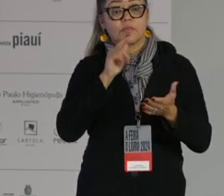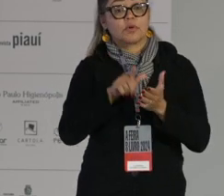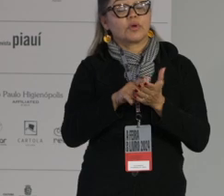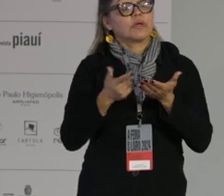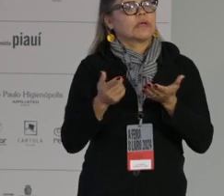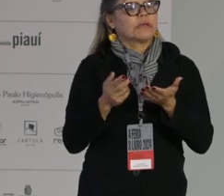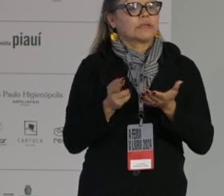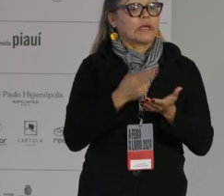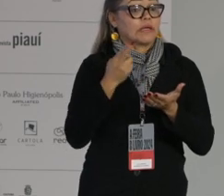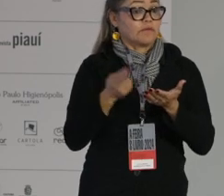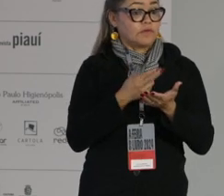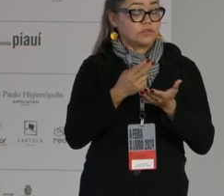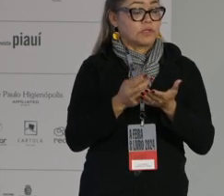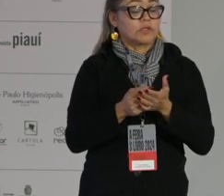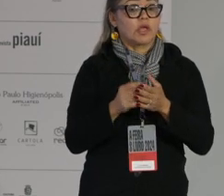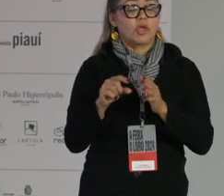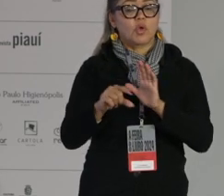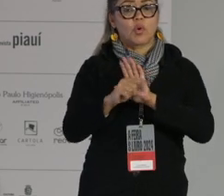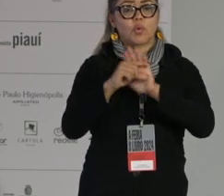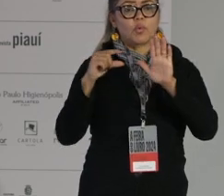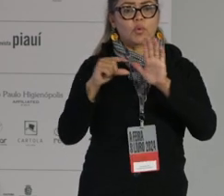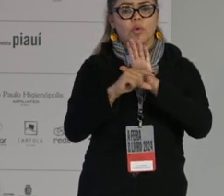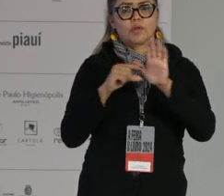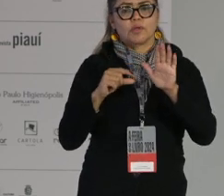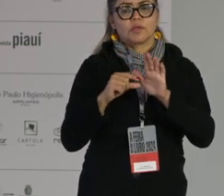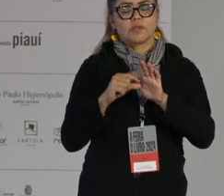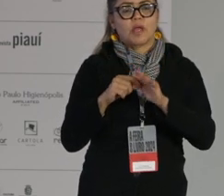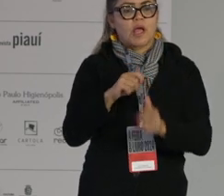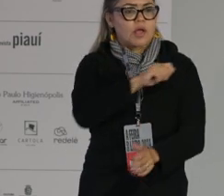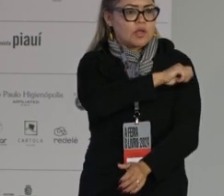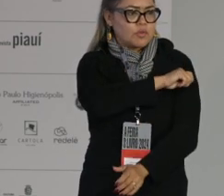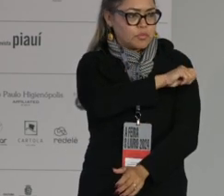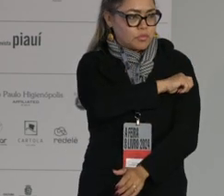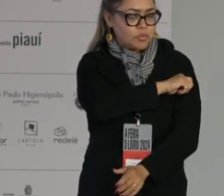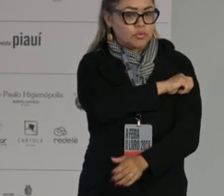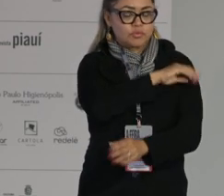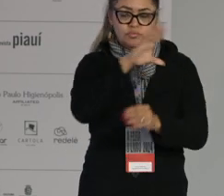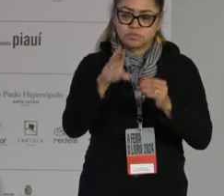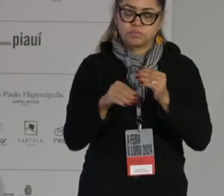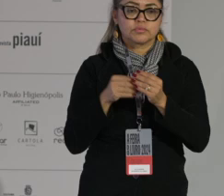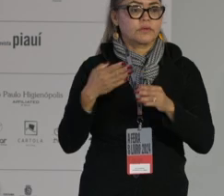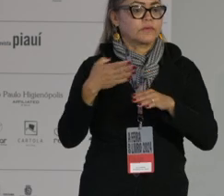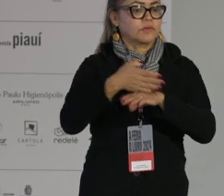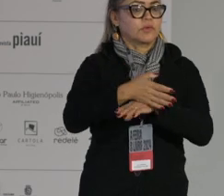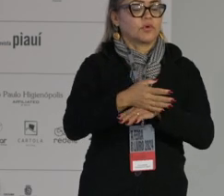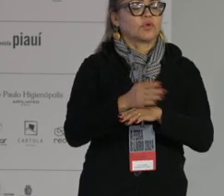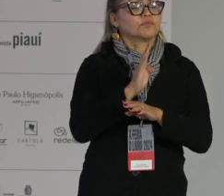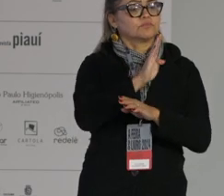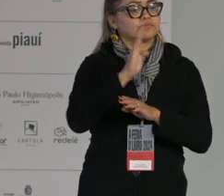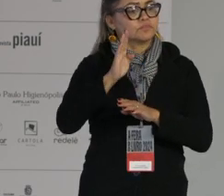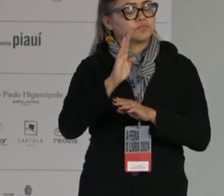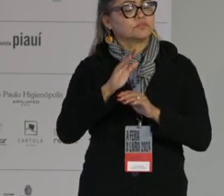tem uma seção que são resenhas que alunos de frequentadores de